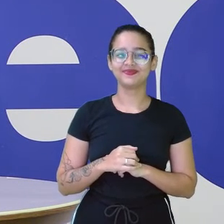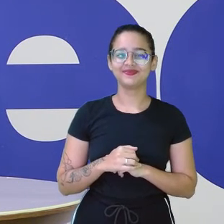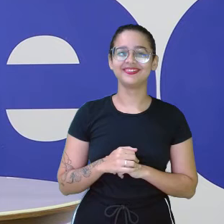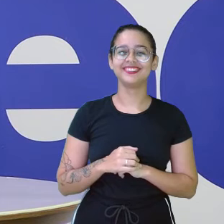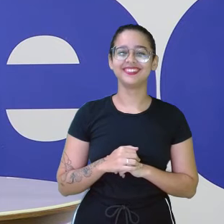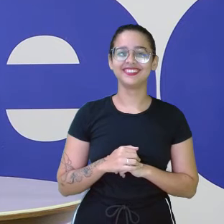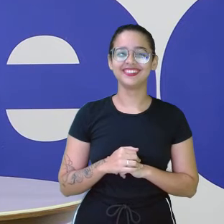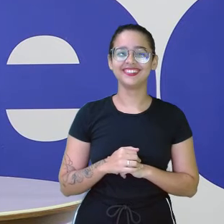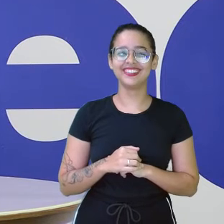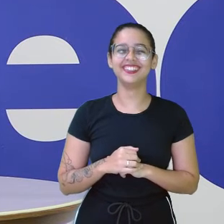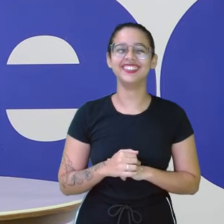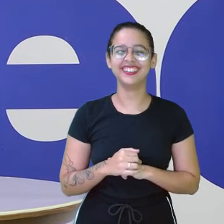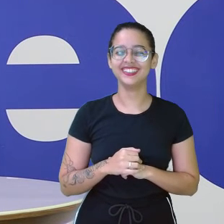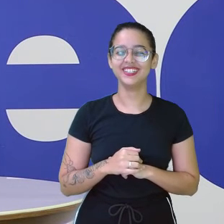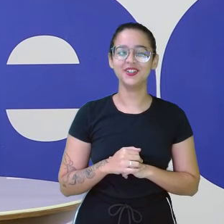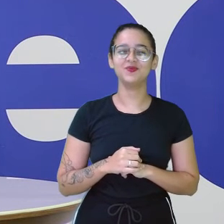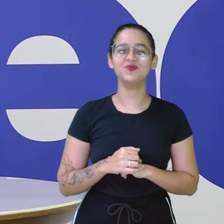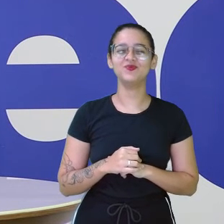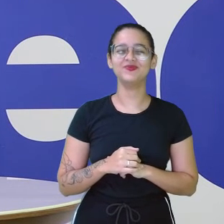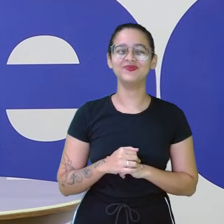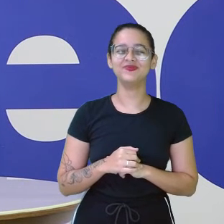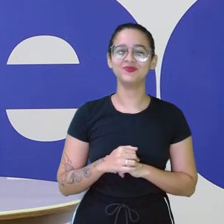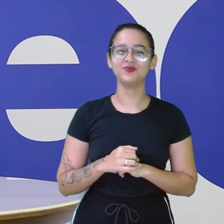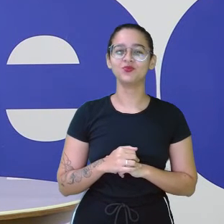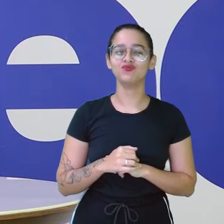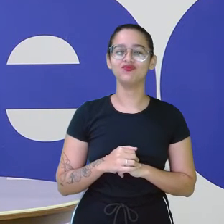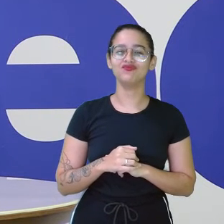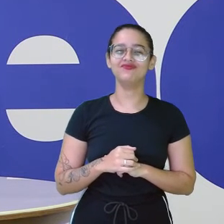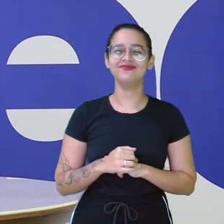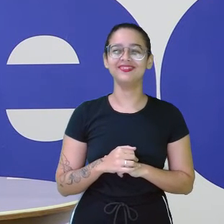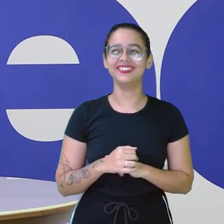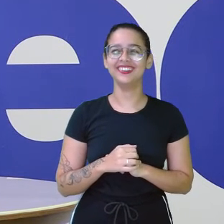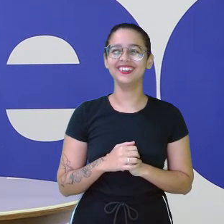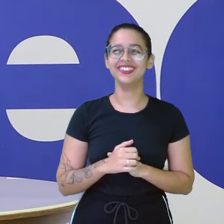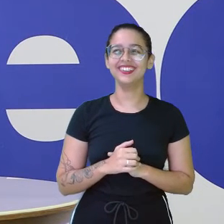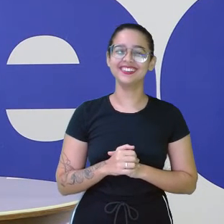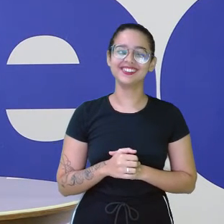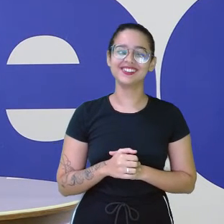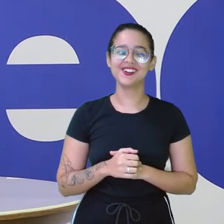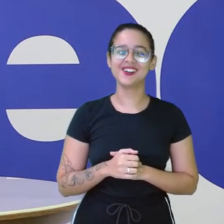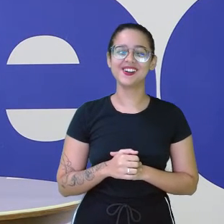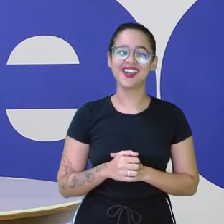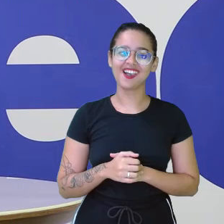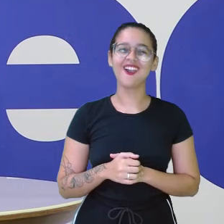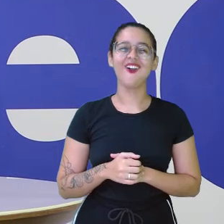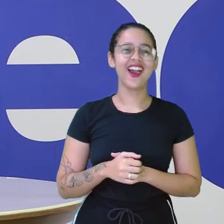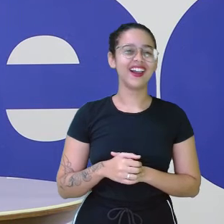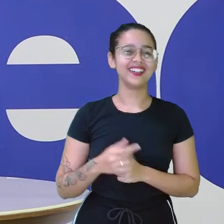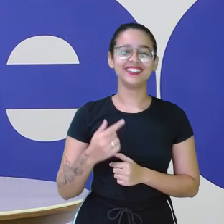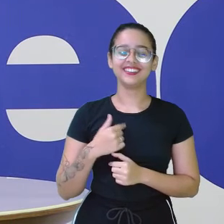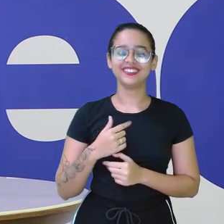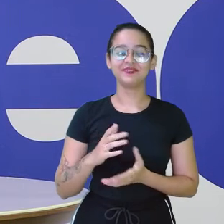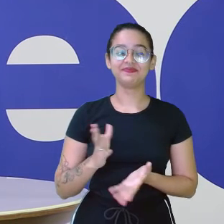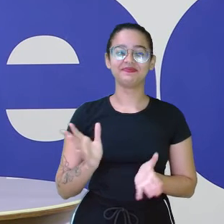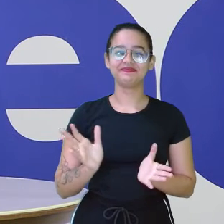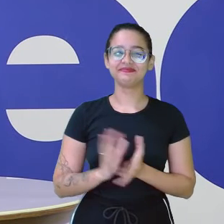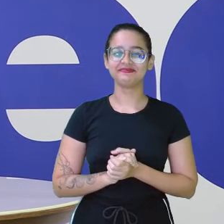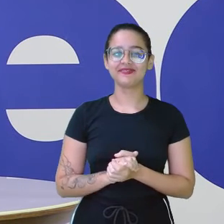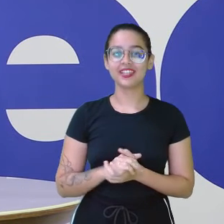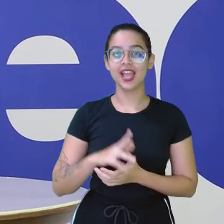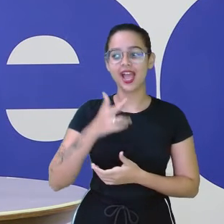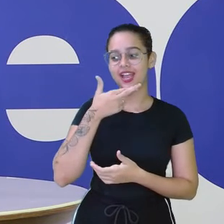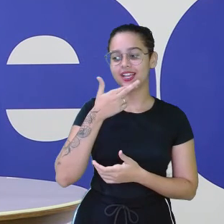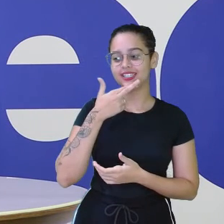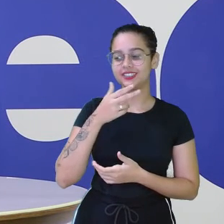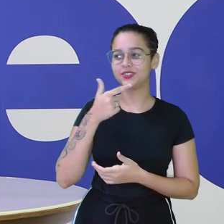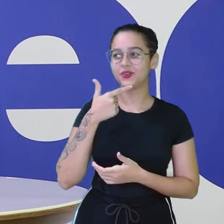ó. Vai, Vitória, faz um beicinho aí pra gente ver. Olha. Botou Vitória na berlinda. Vitória. Raquel, deixa